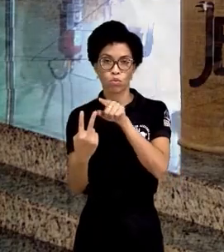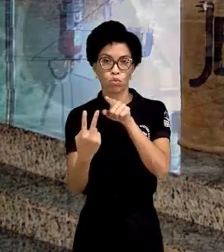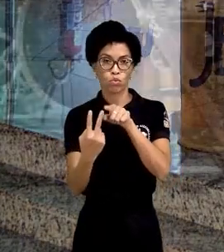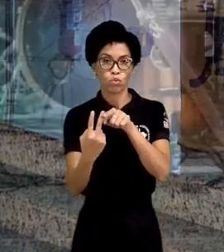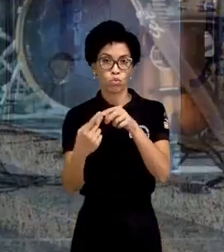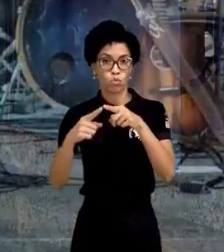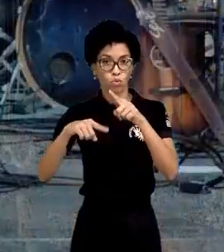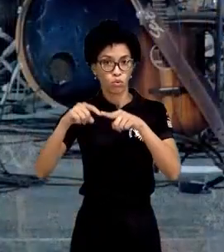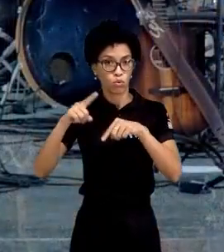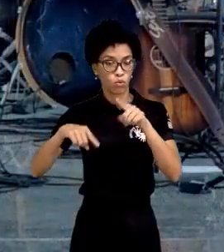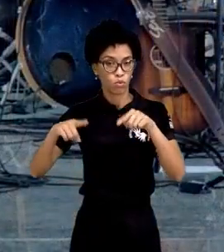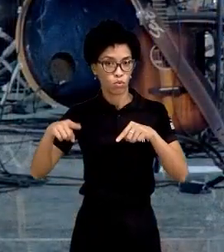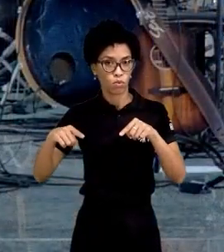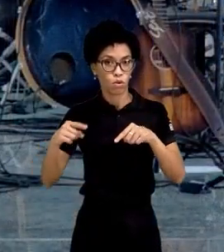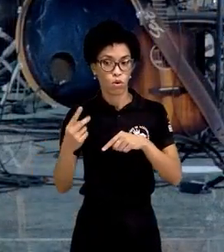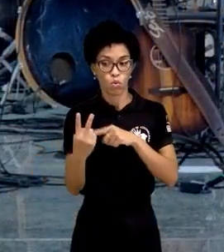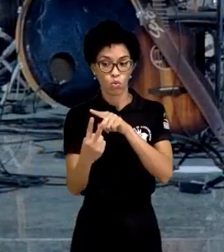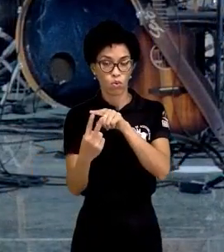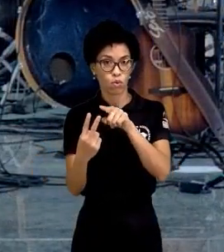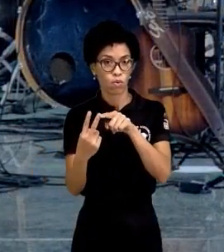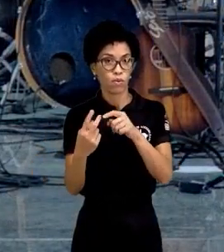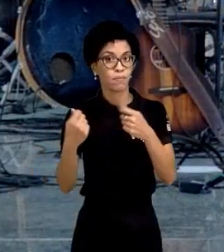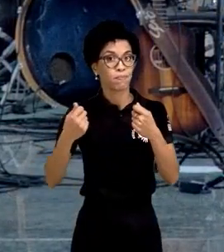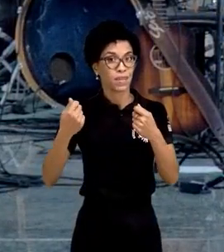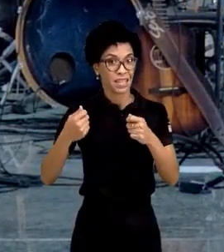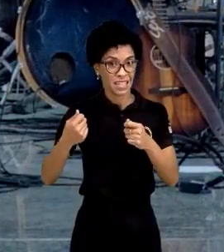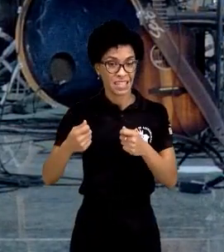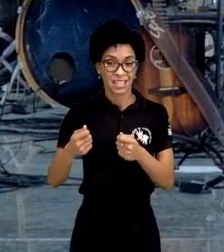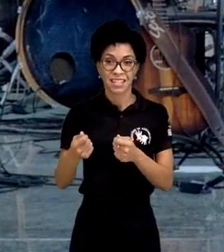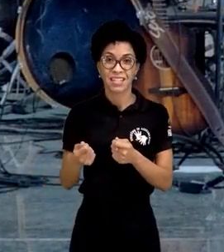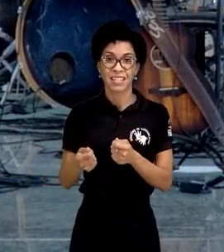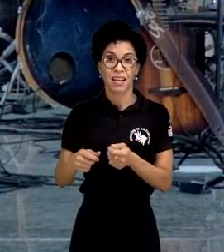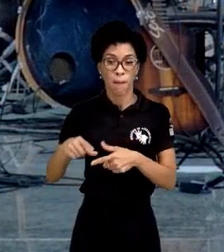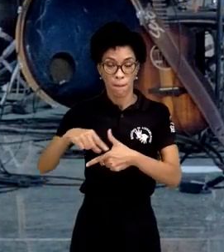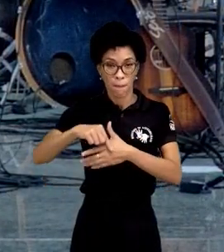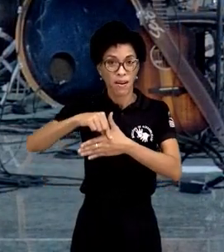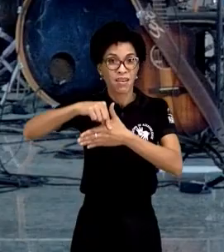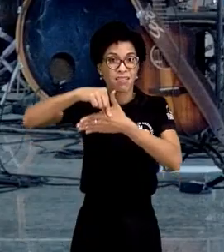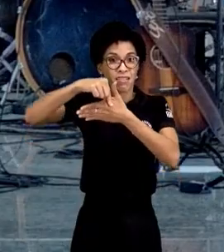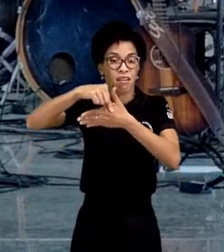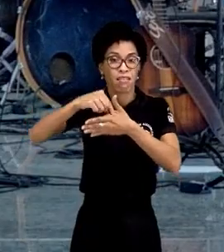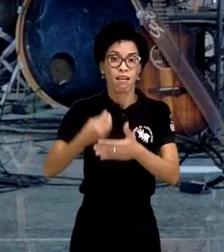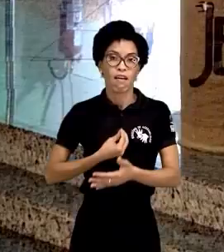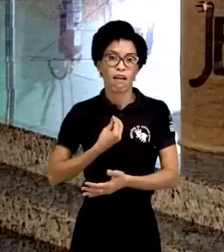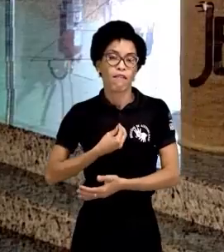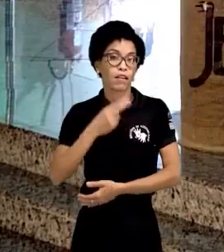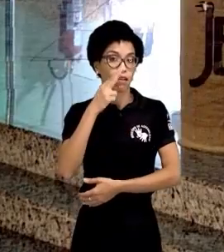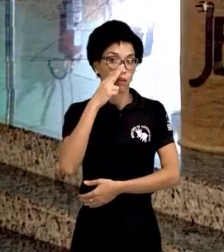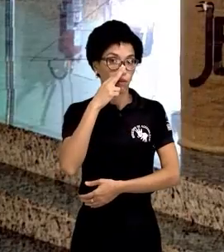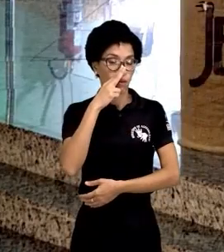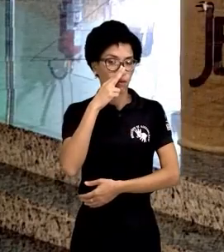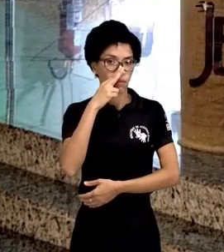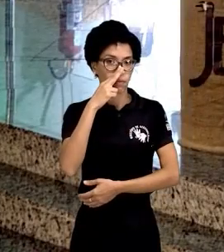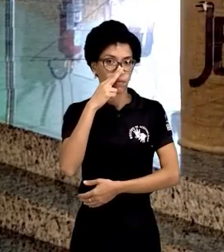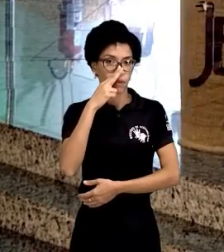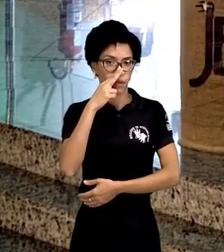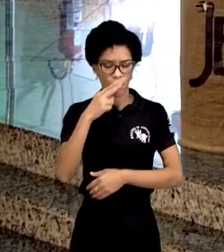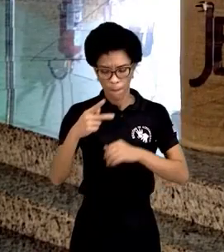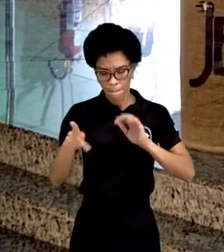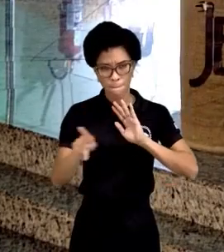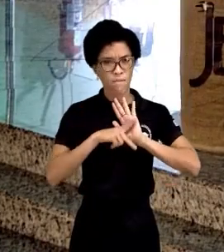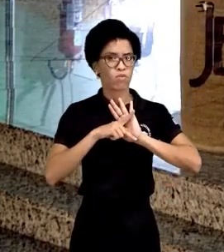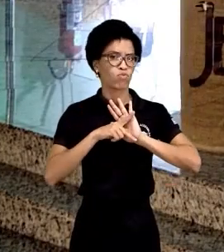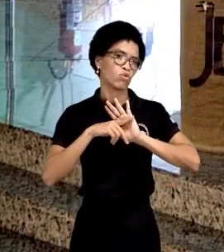cristão, porque isso faz parte de quem nós somos, tá certo? E não se esqueça deste